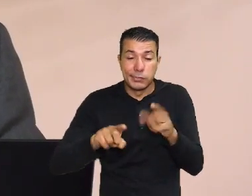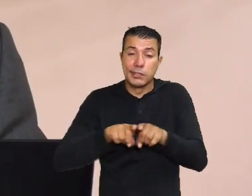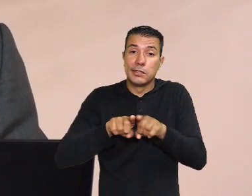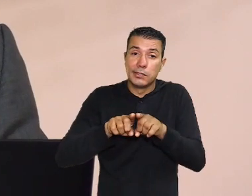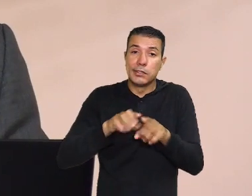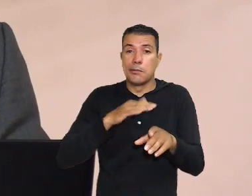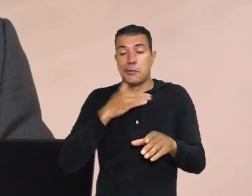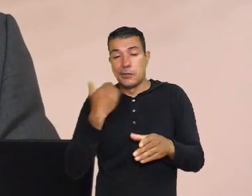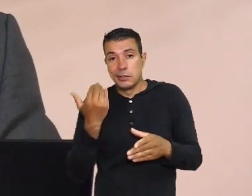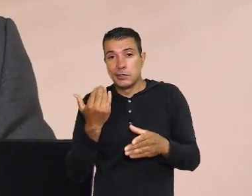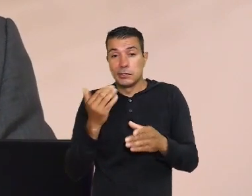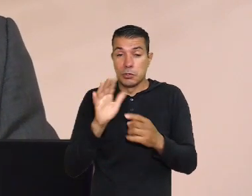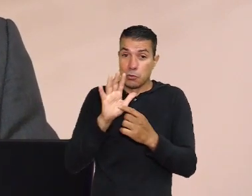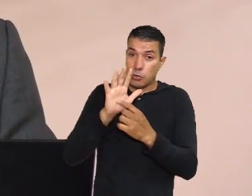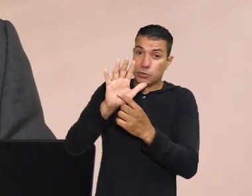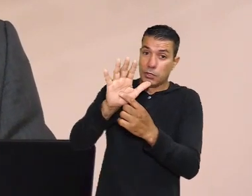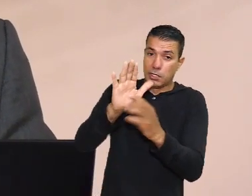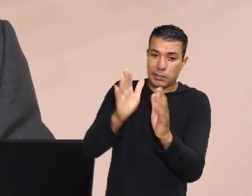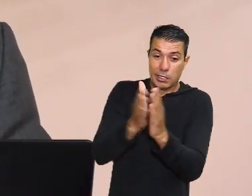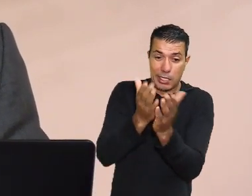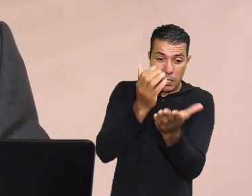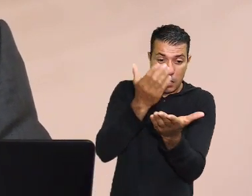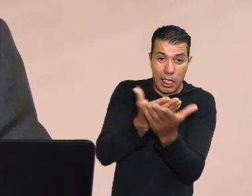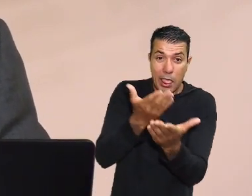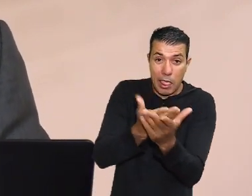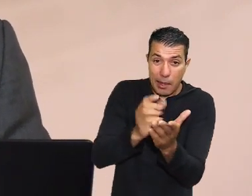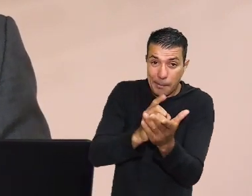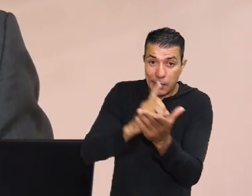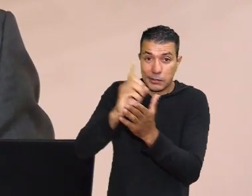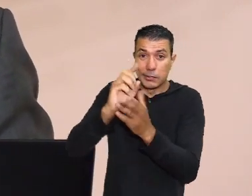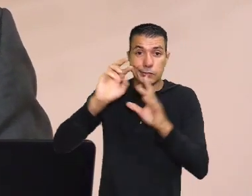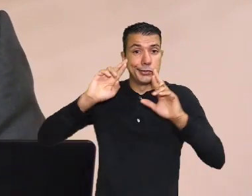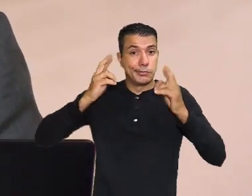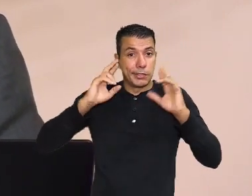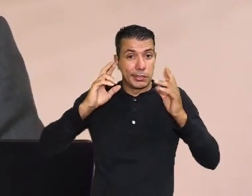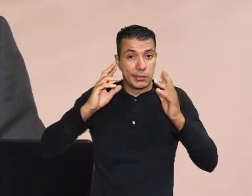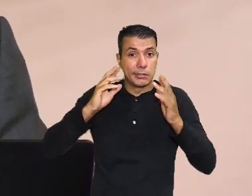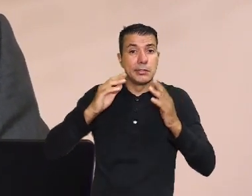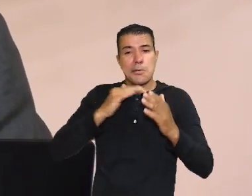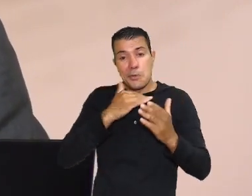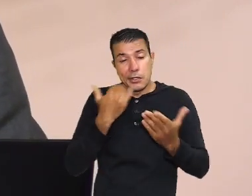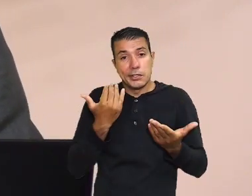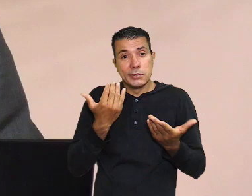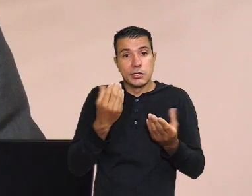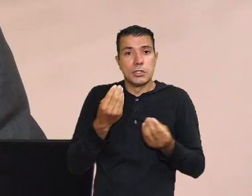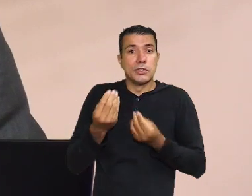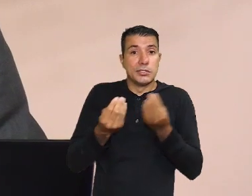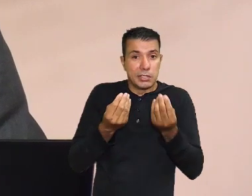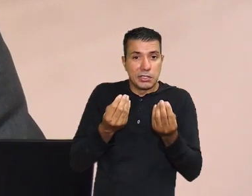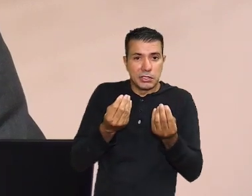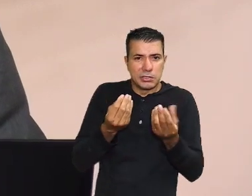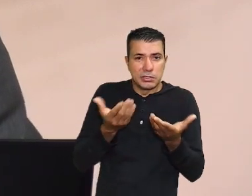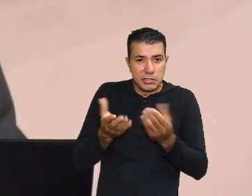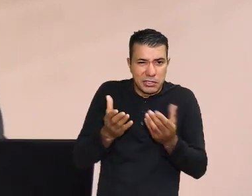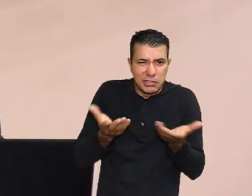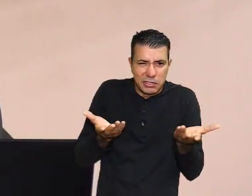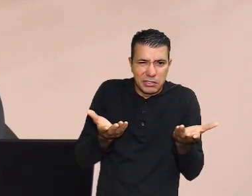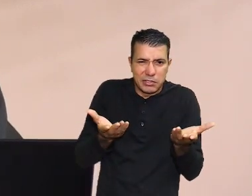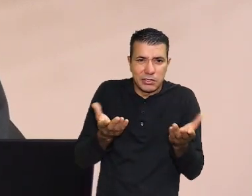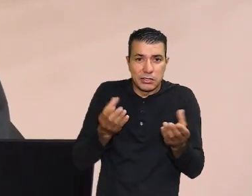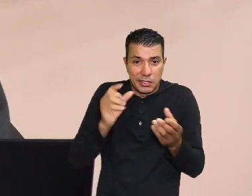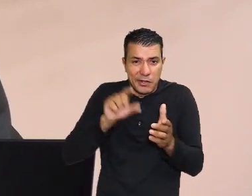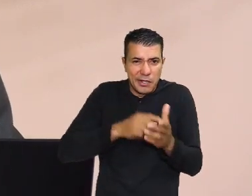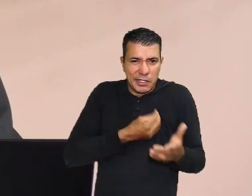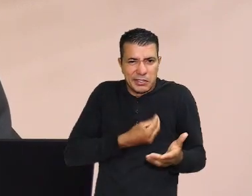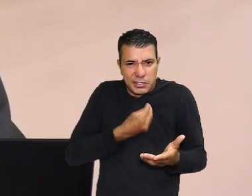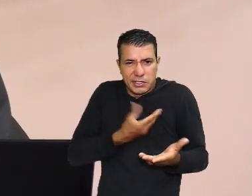aqui é mostrar que através do estudo da Bíblia, nós encontramos esperança até mesmo para a morte. Será que existe solução para a morte? Nós já estamos vendo que